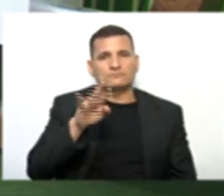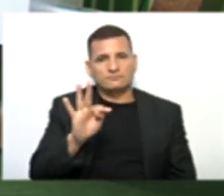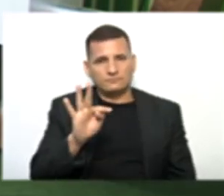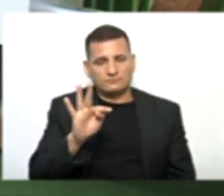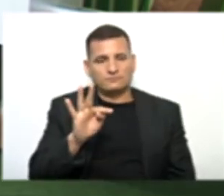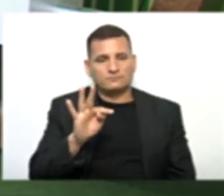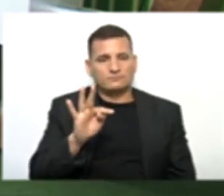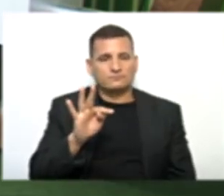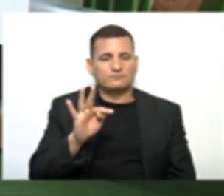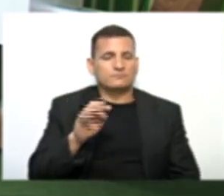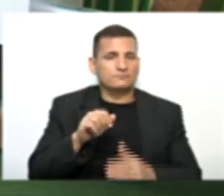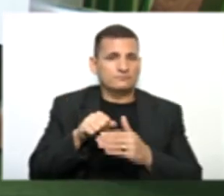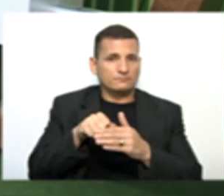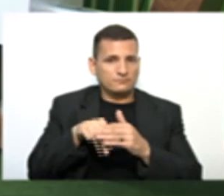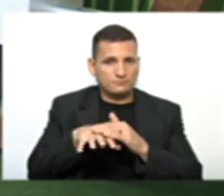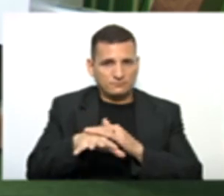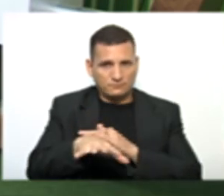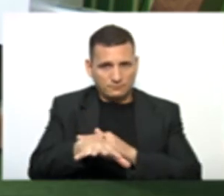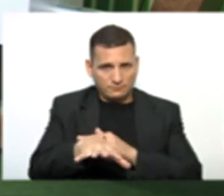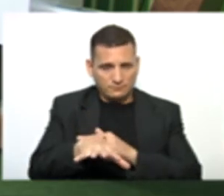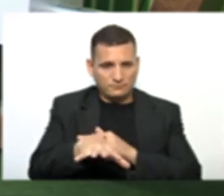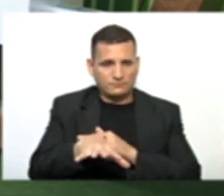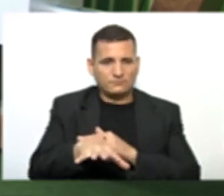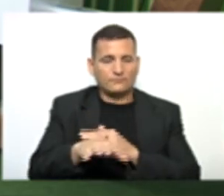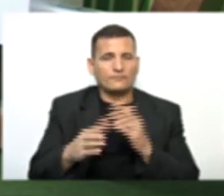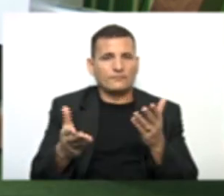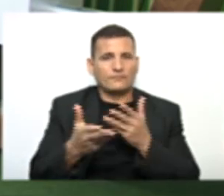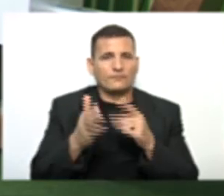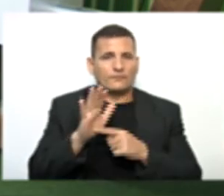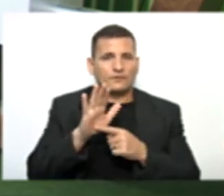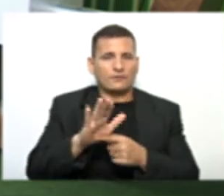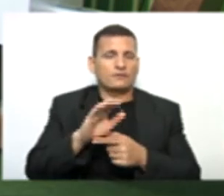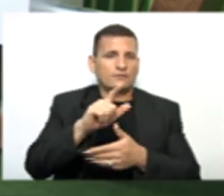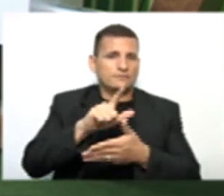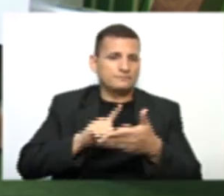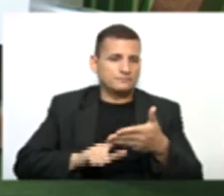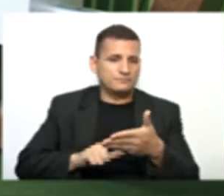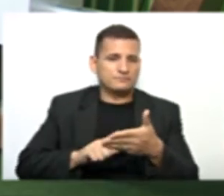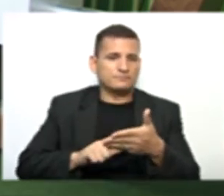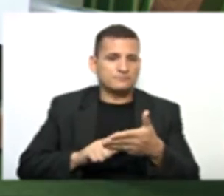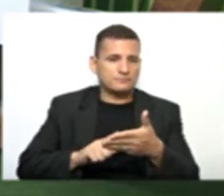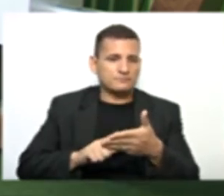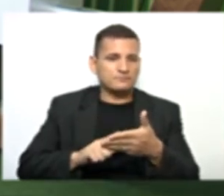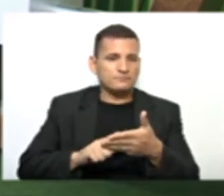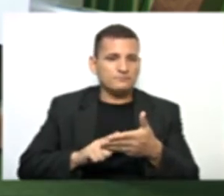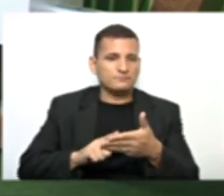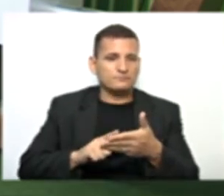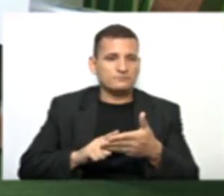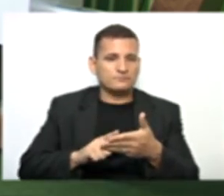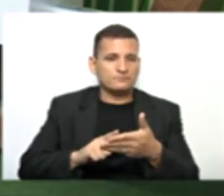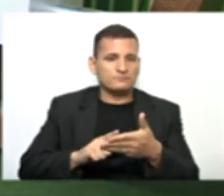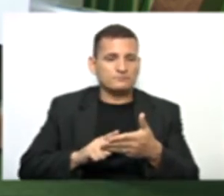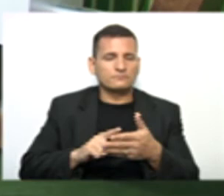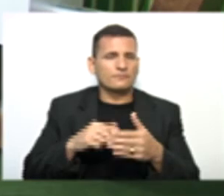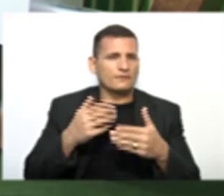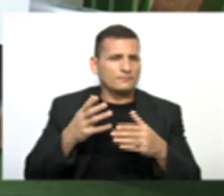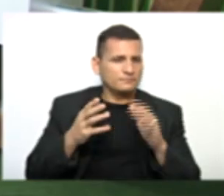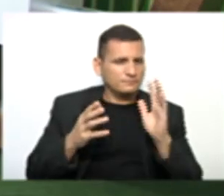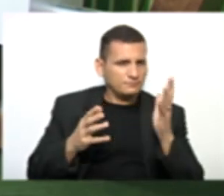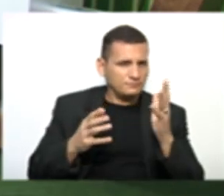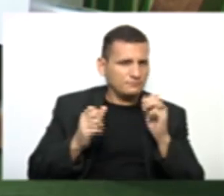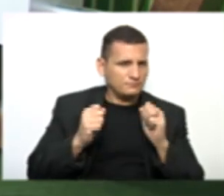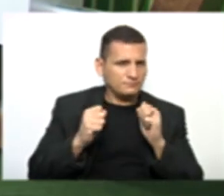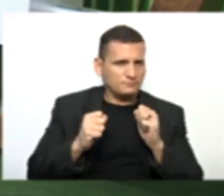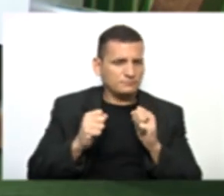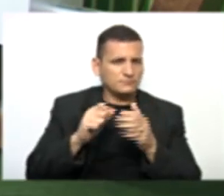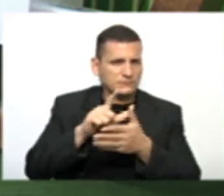lá na frente, naquelas aulas, nas primeiras aulas. Agora a gente mostrou lista. E o que é difícil? Às vezes vem da curiosidade. Será que eu posso inserir